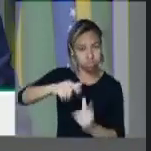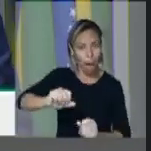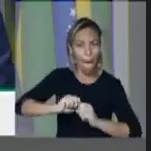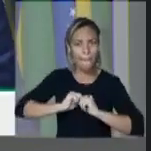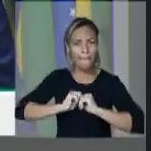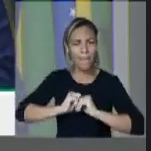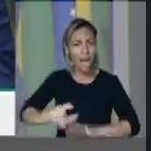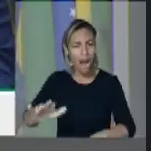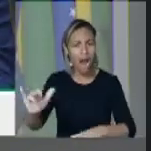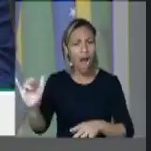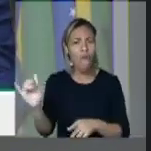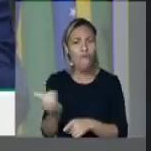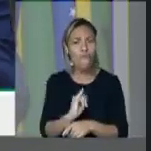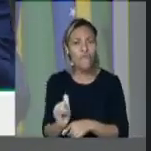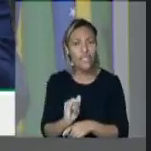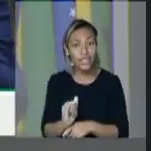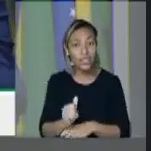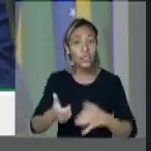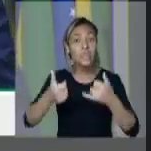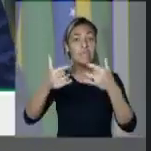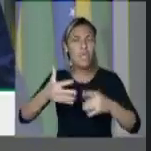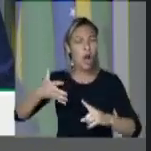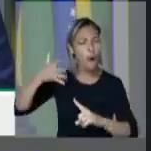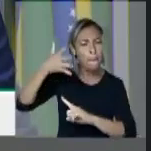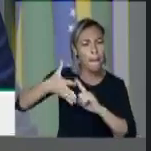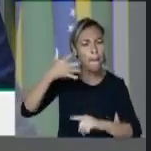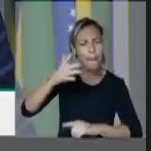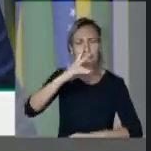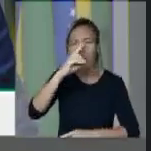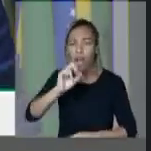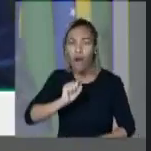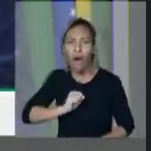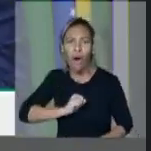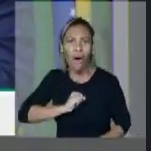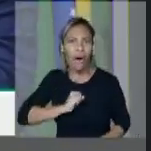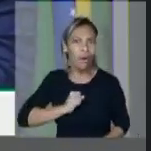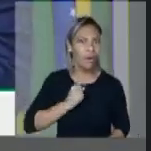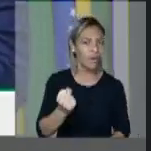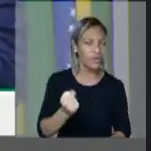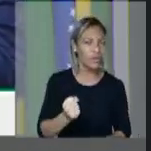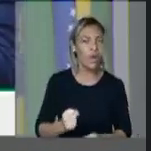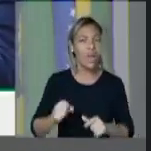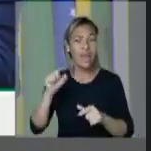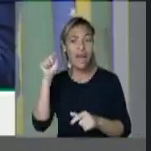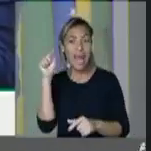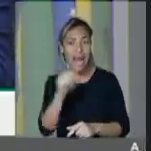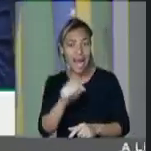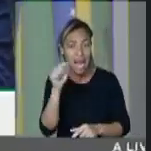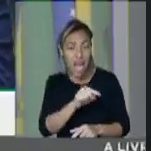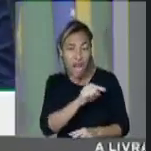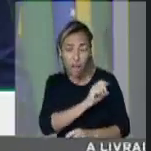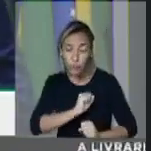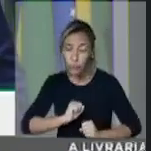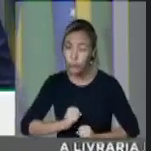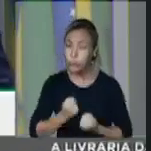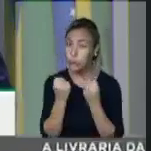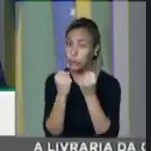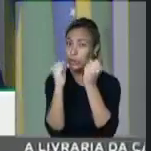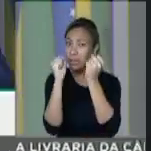afora, um discurso de ódio, onde ele, com ódio nos